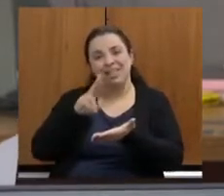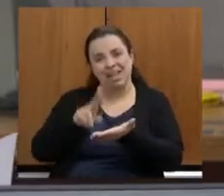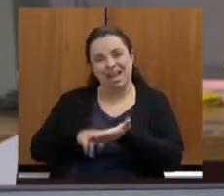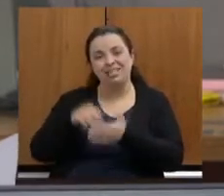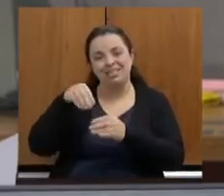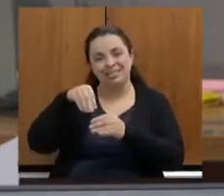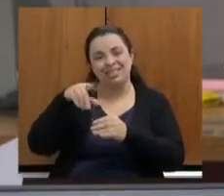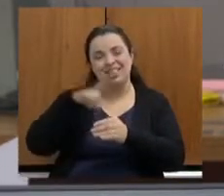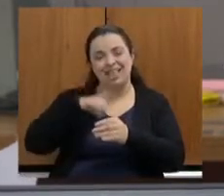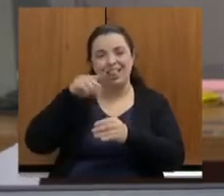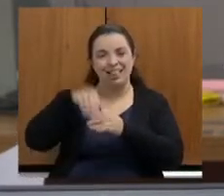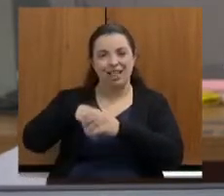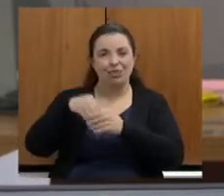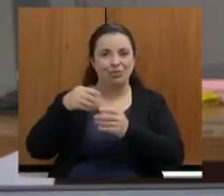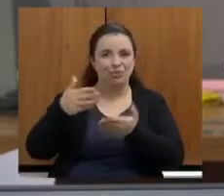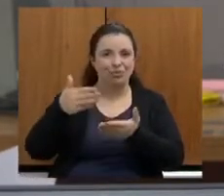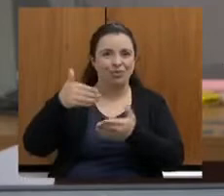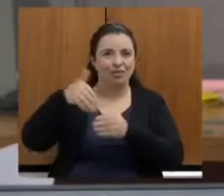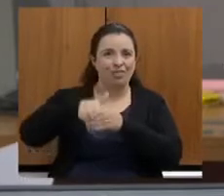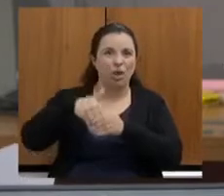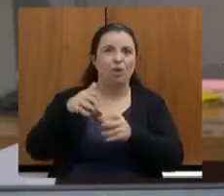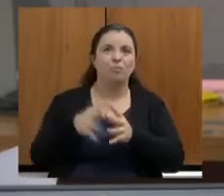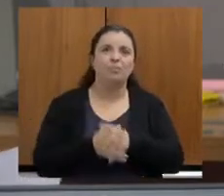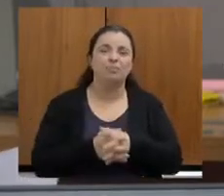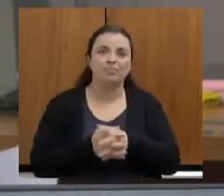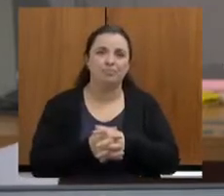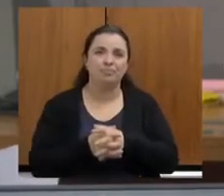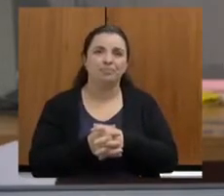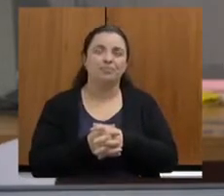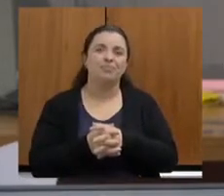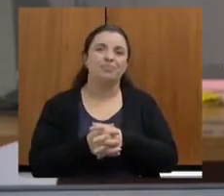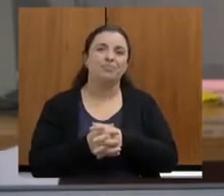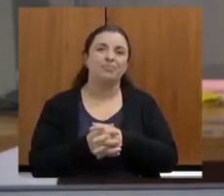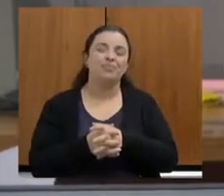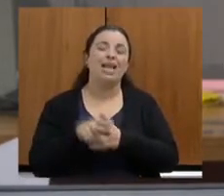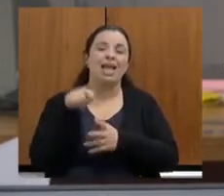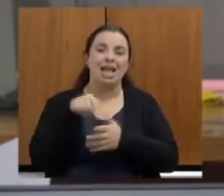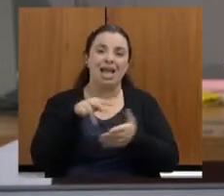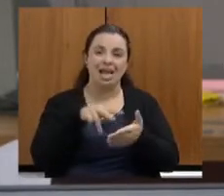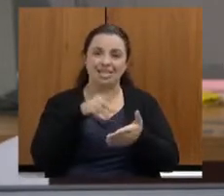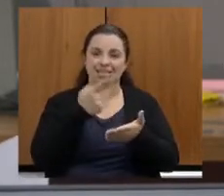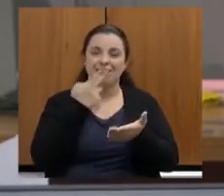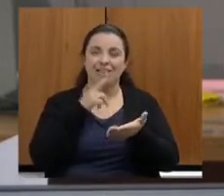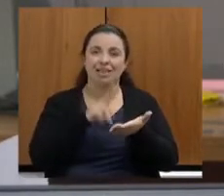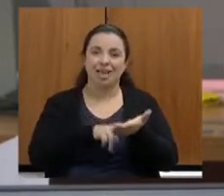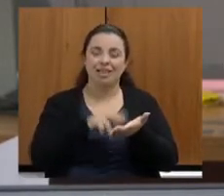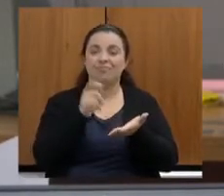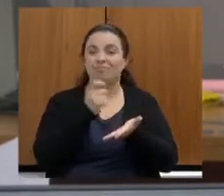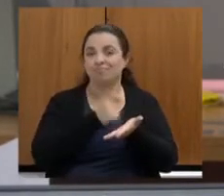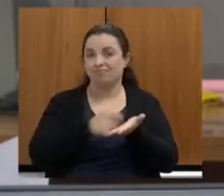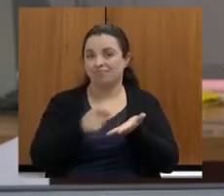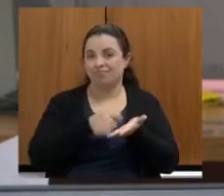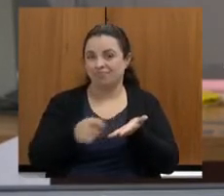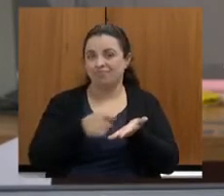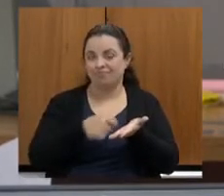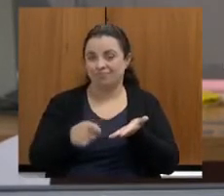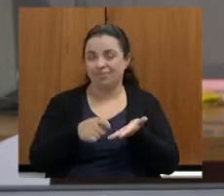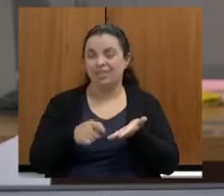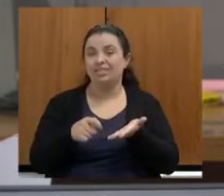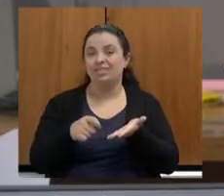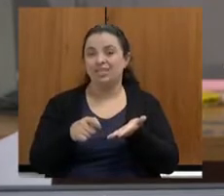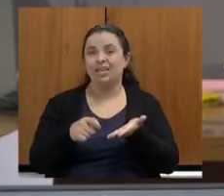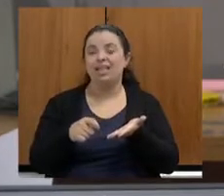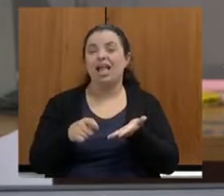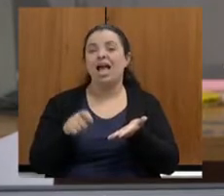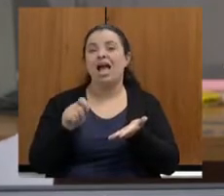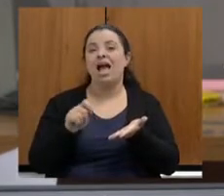dos pacotes tá é essa carta aqui ela foi escrita pela